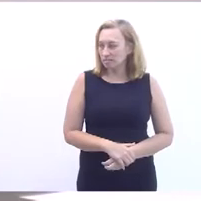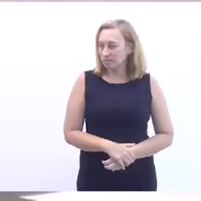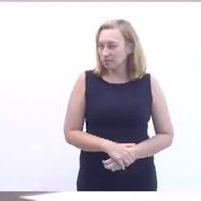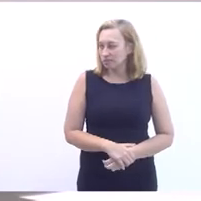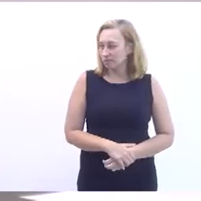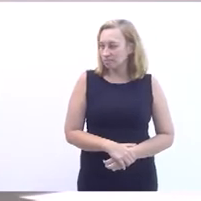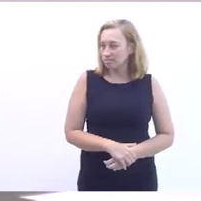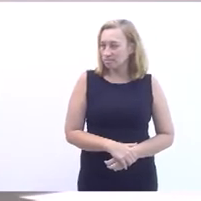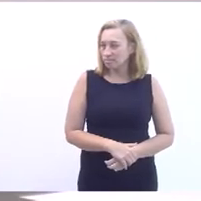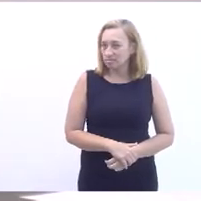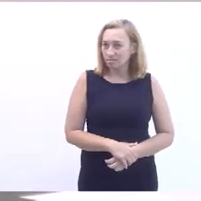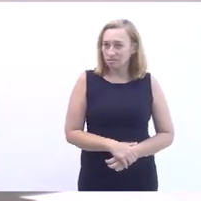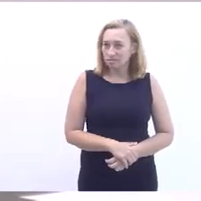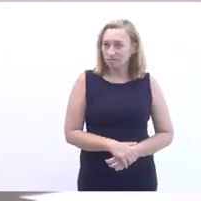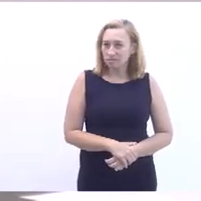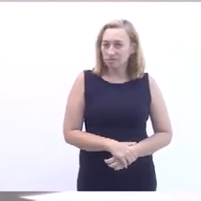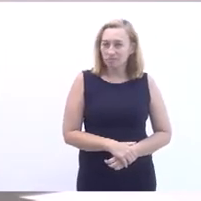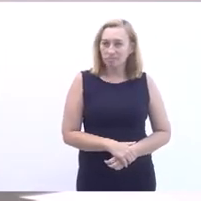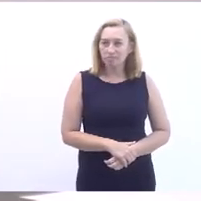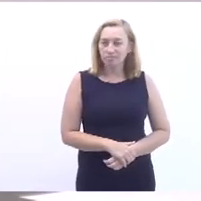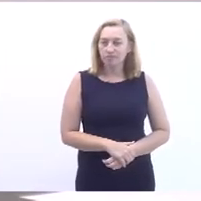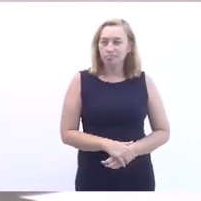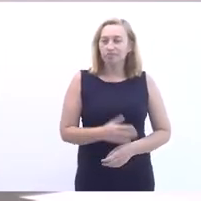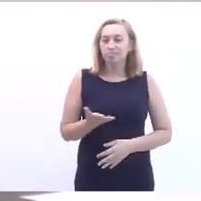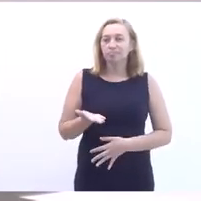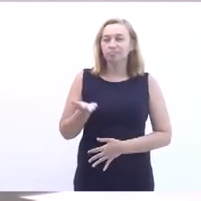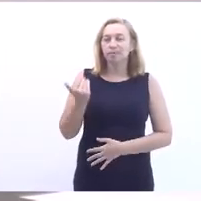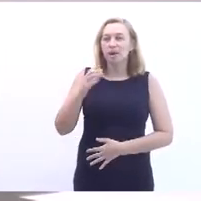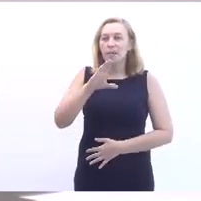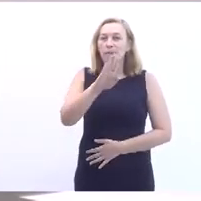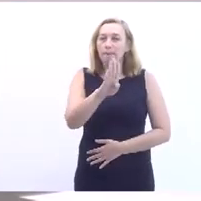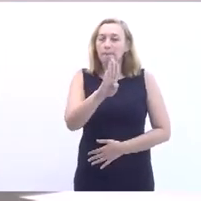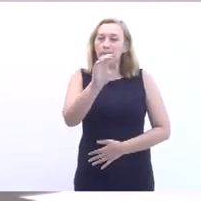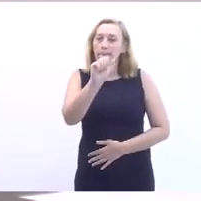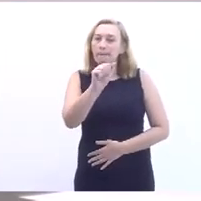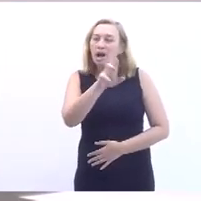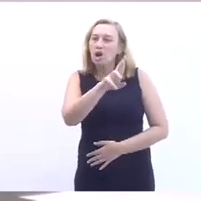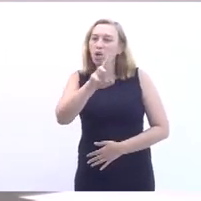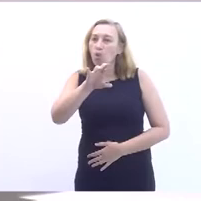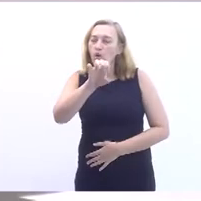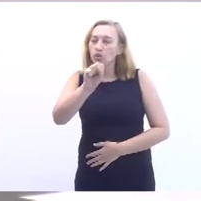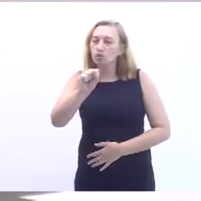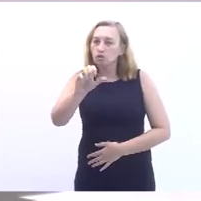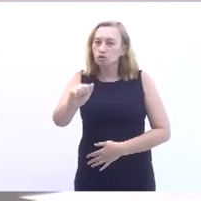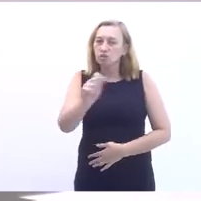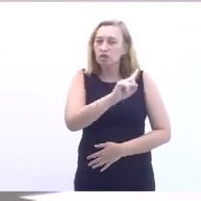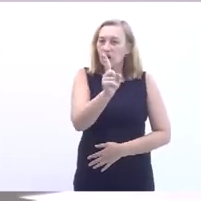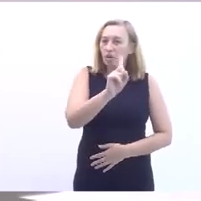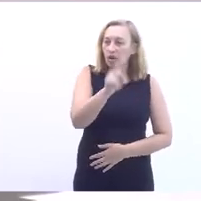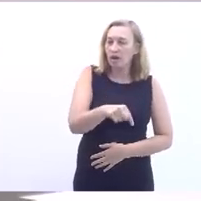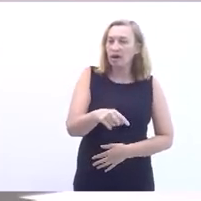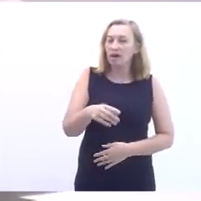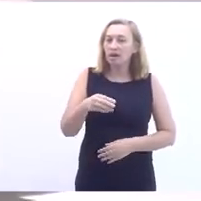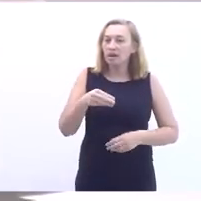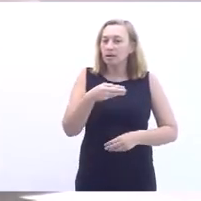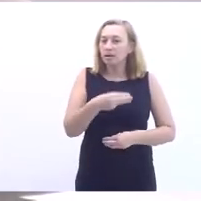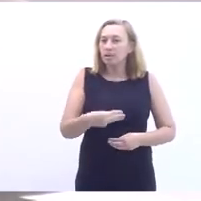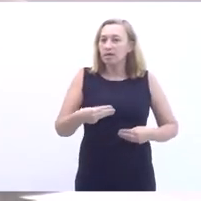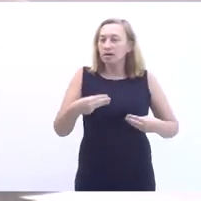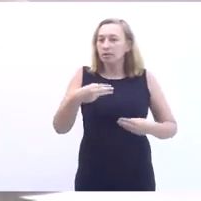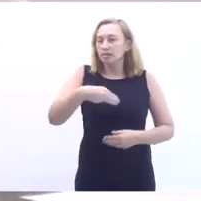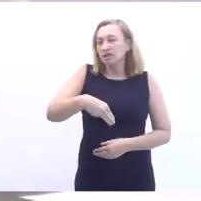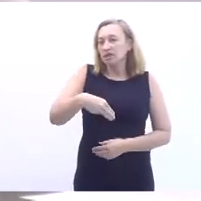você lembra disso André na época o Barroso não era Ministro do STF ele ar como ainda é hoje